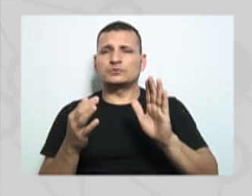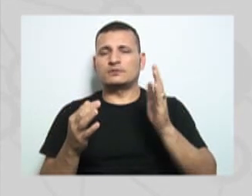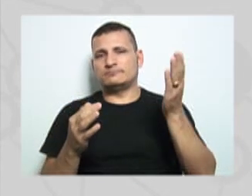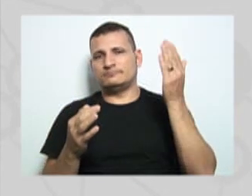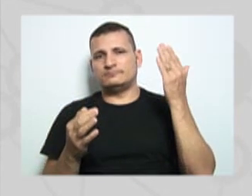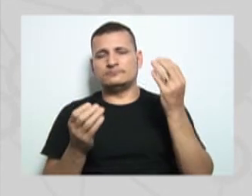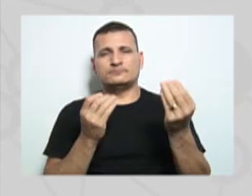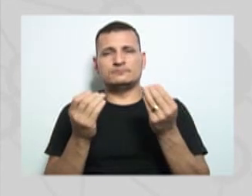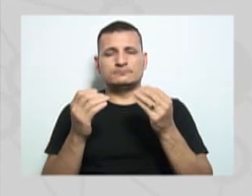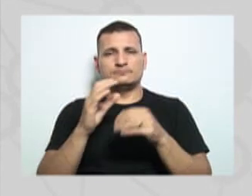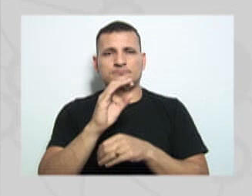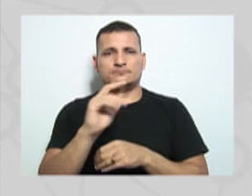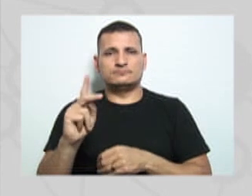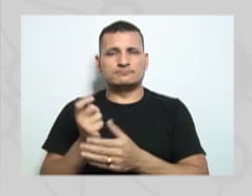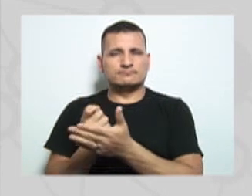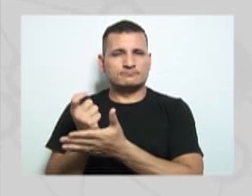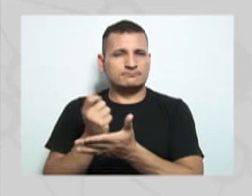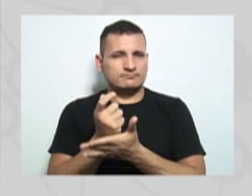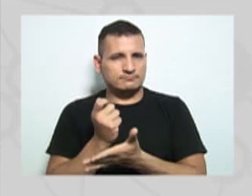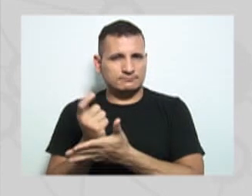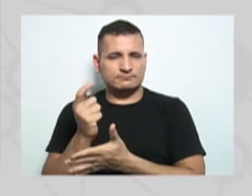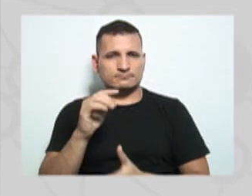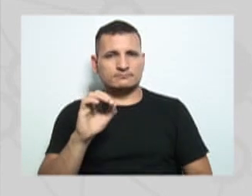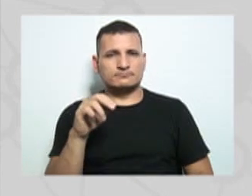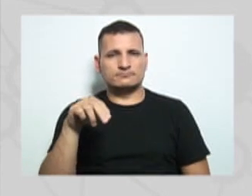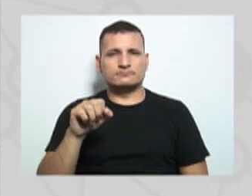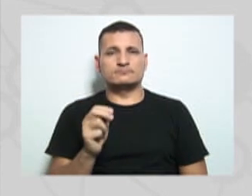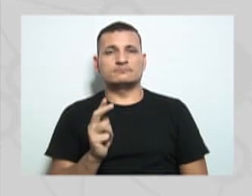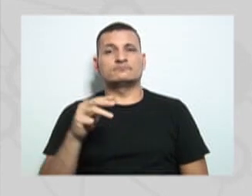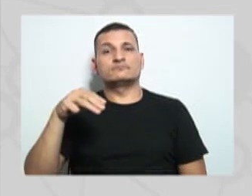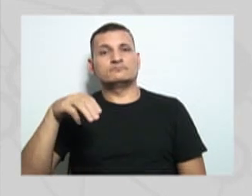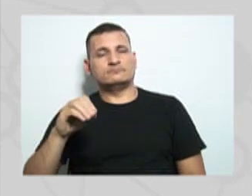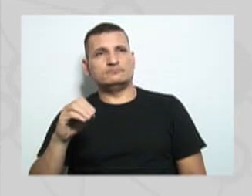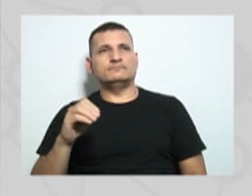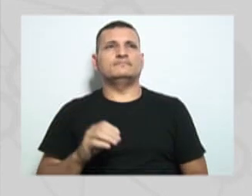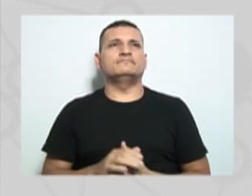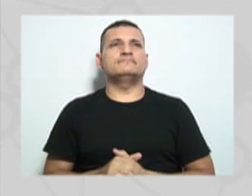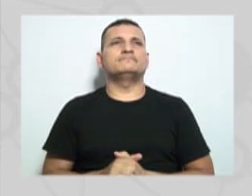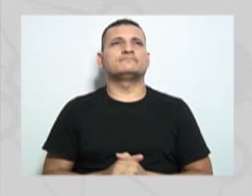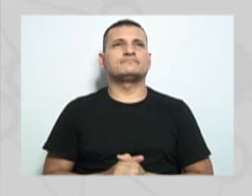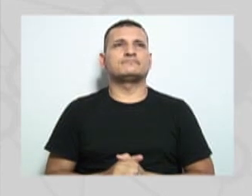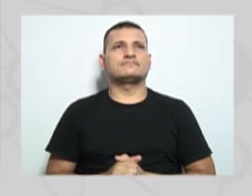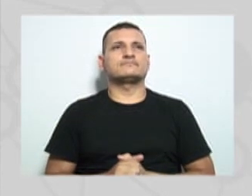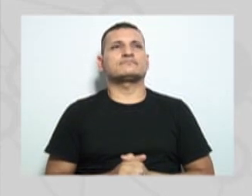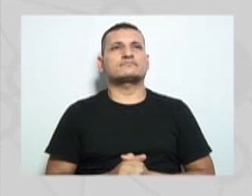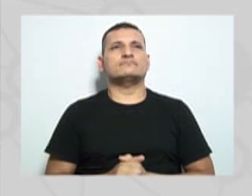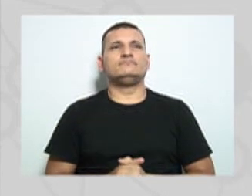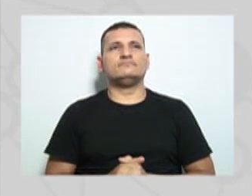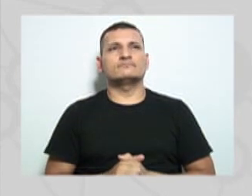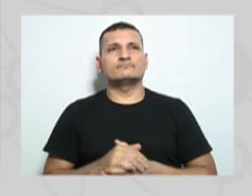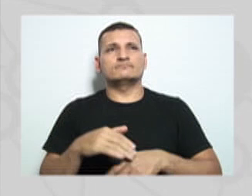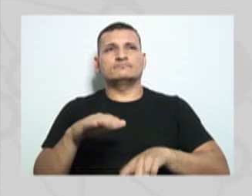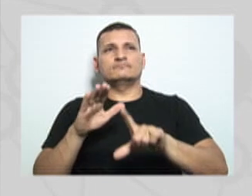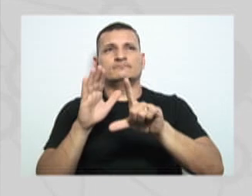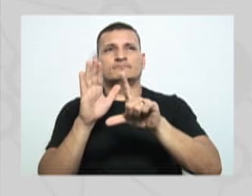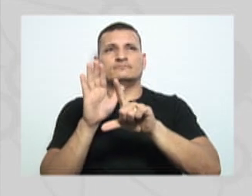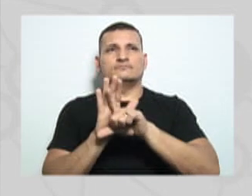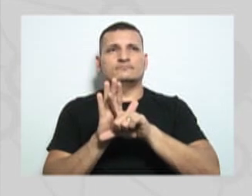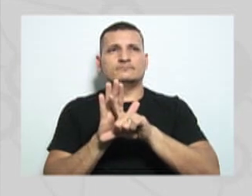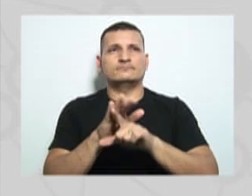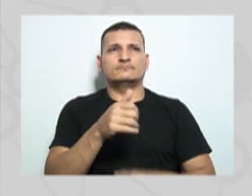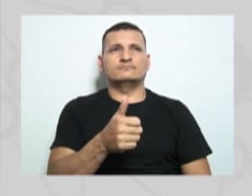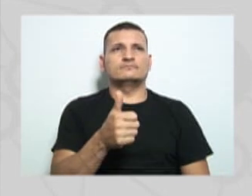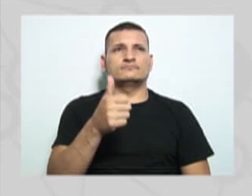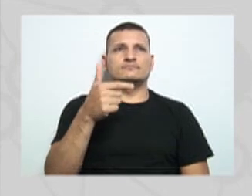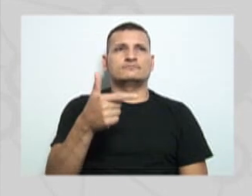à tributação. Então, o que sobraria? Desculpa, vamos lá. Ou seja, na Lei Complementar 123